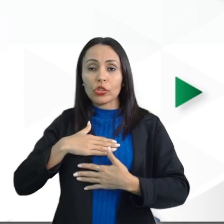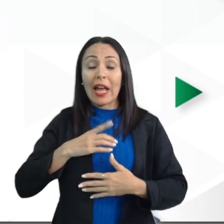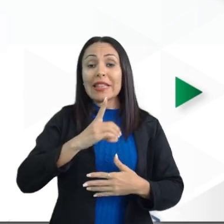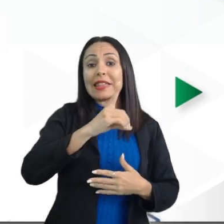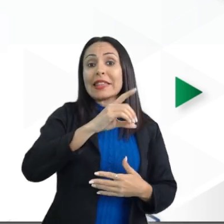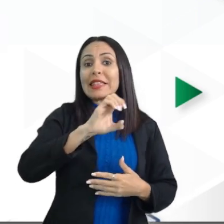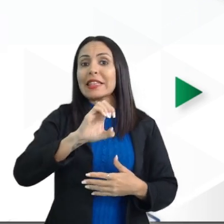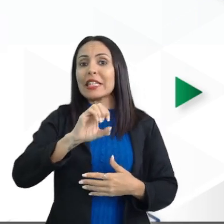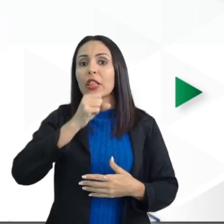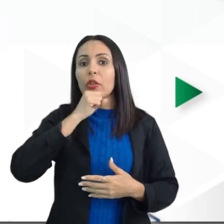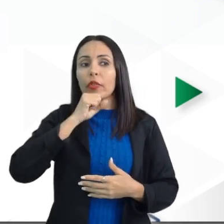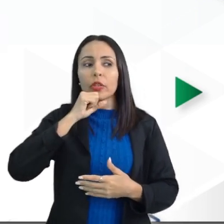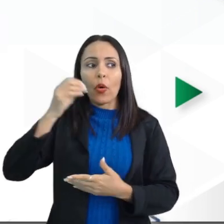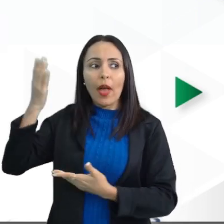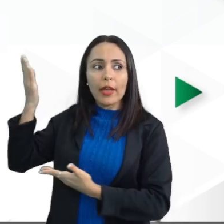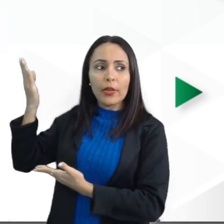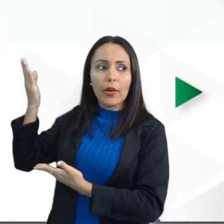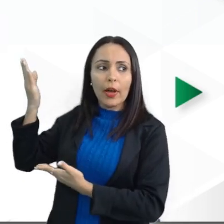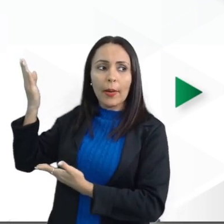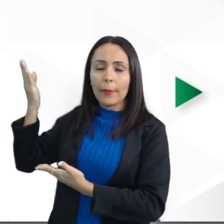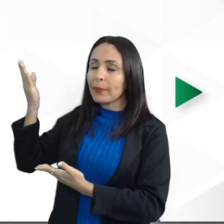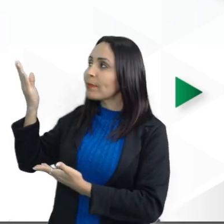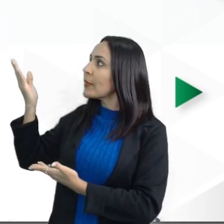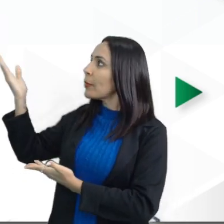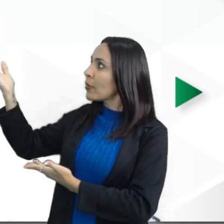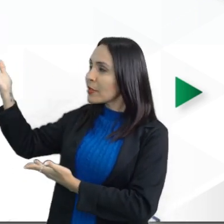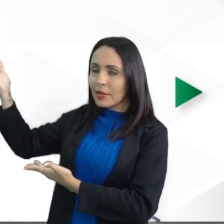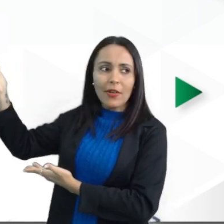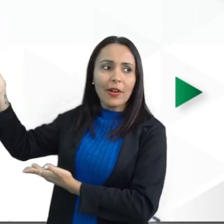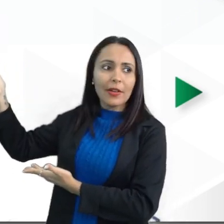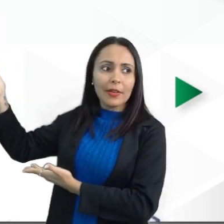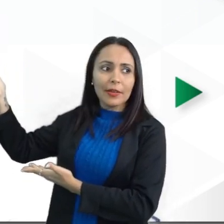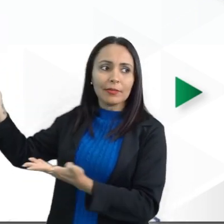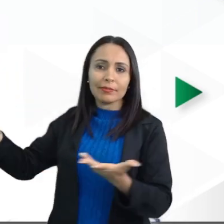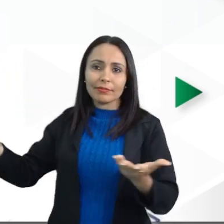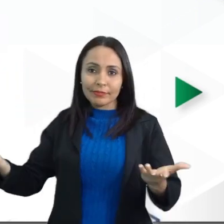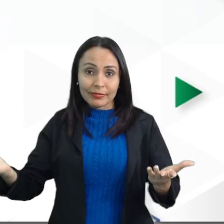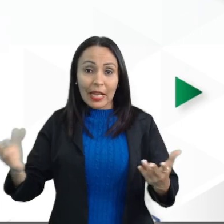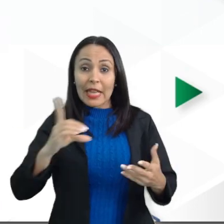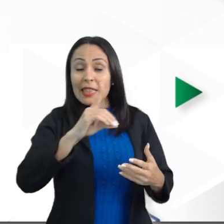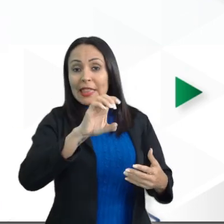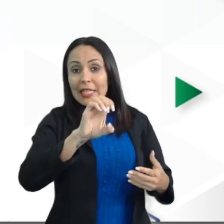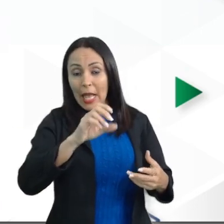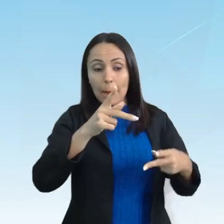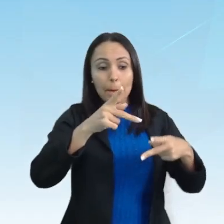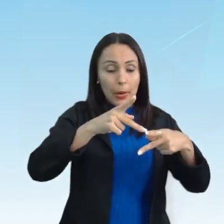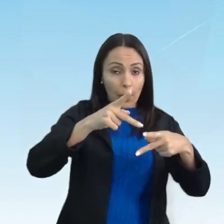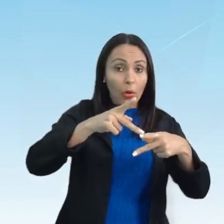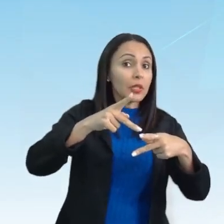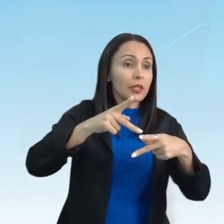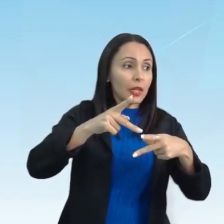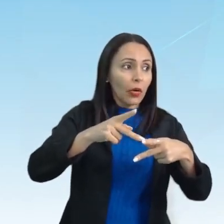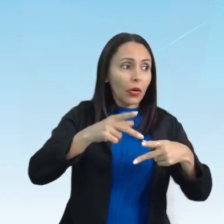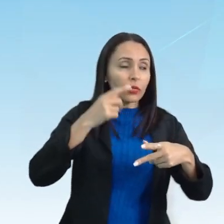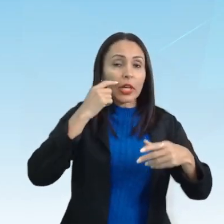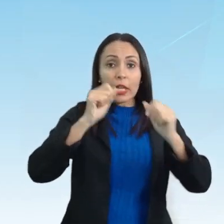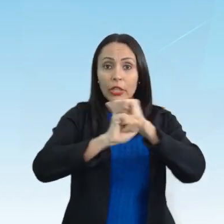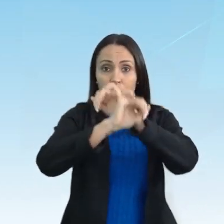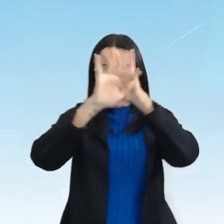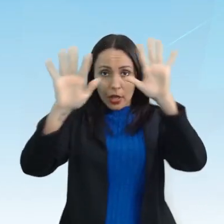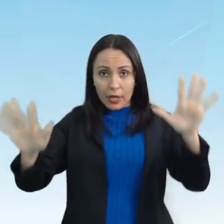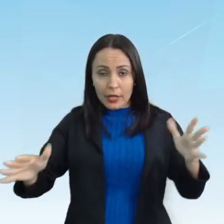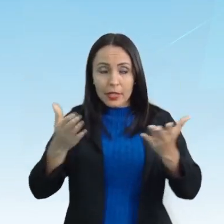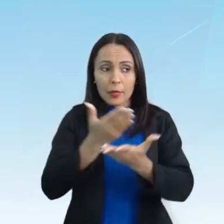aí, olha a preposição, complemento com preposição. Então, gostaria de deixar bem claro para